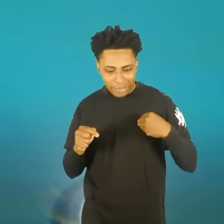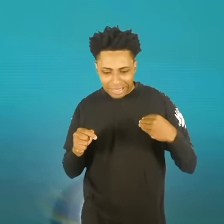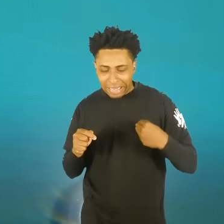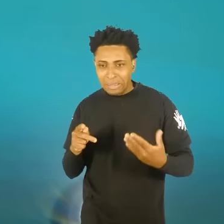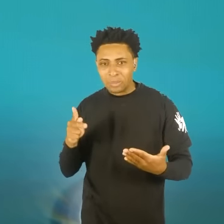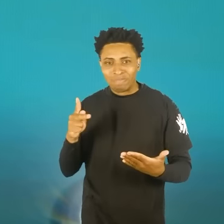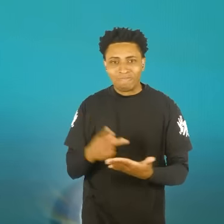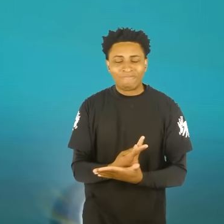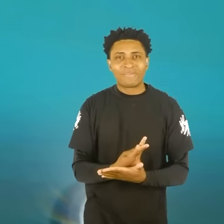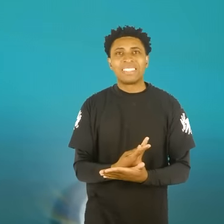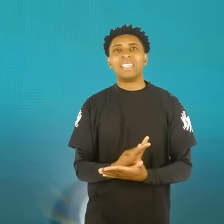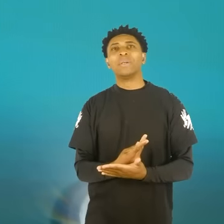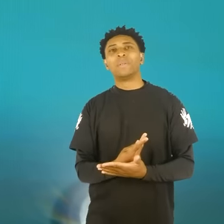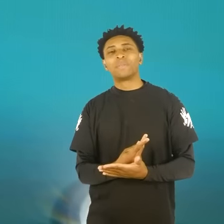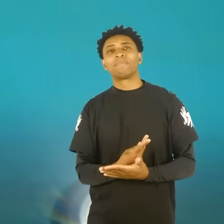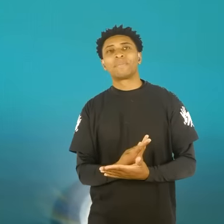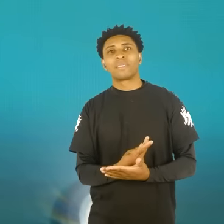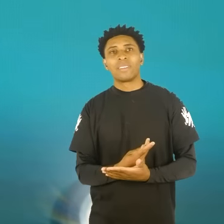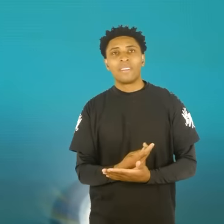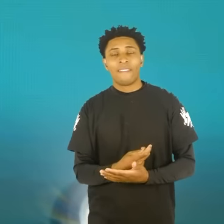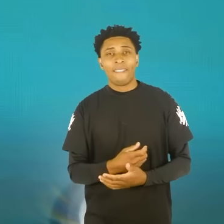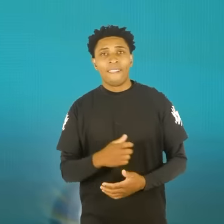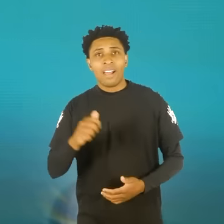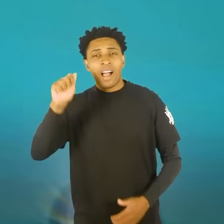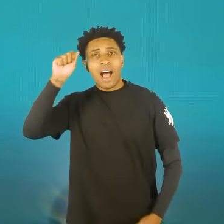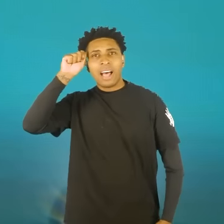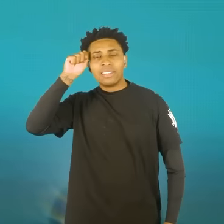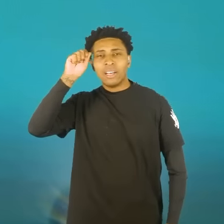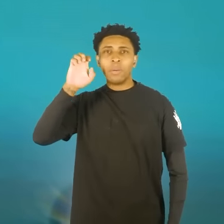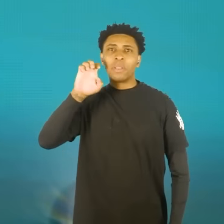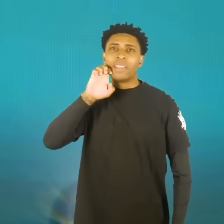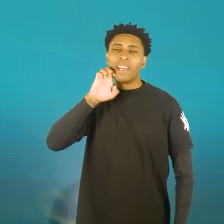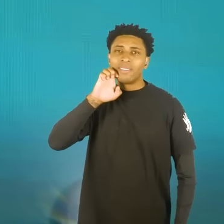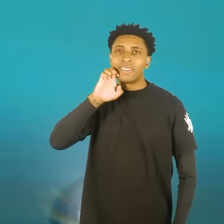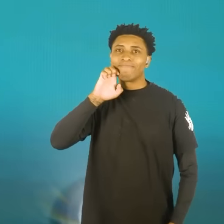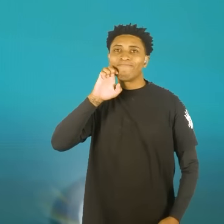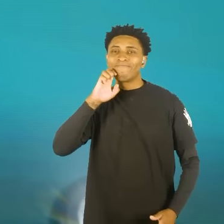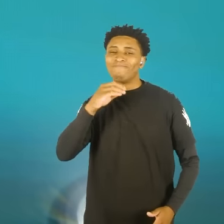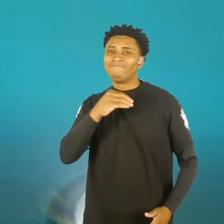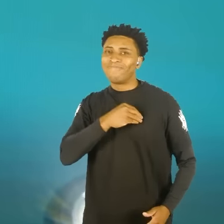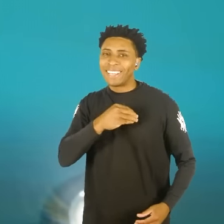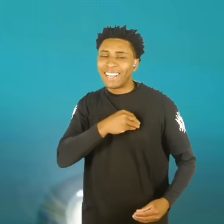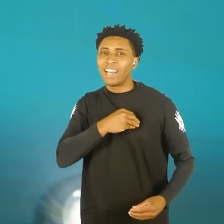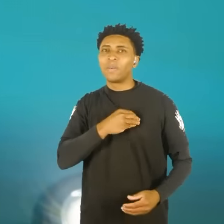erro. Afinal de contas, Adão e Eva tinham sido expulsos, a vergonha entrou na humanidade.